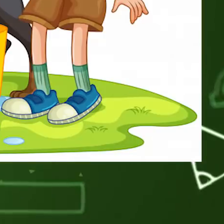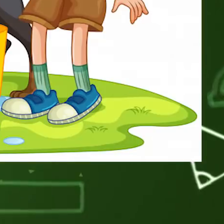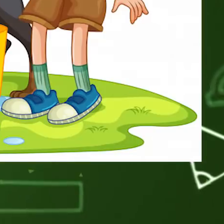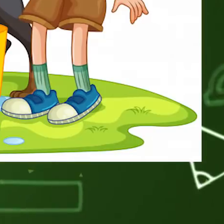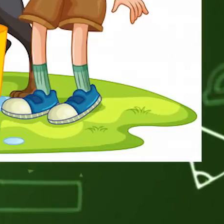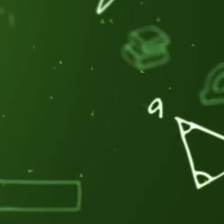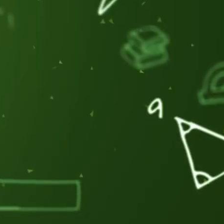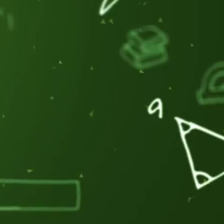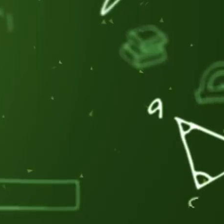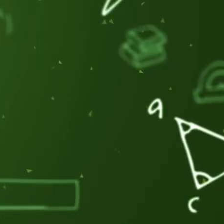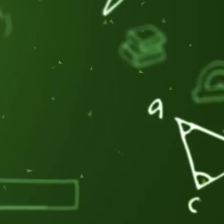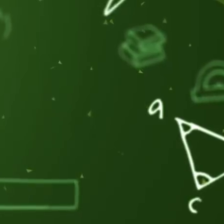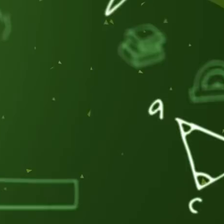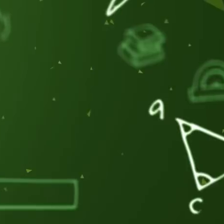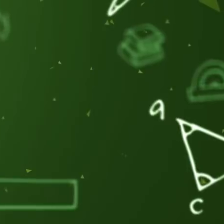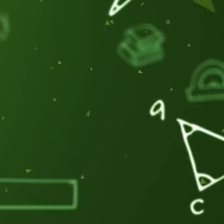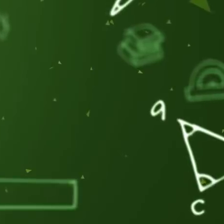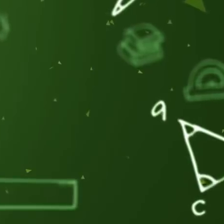cuidar.